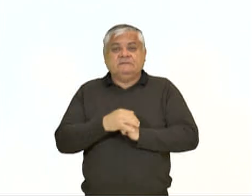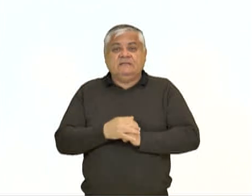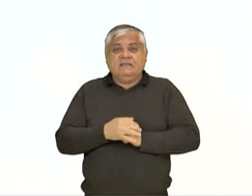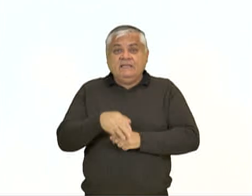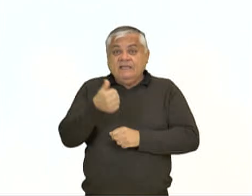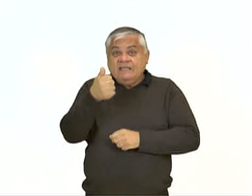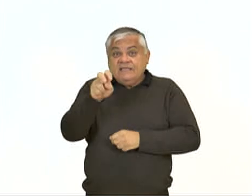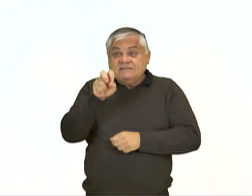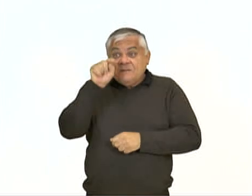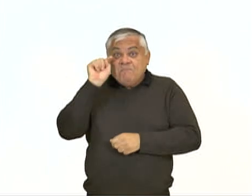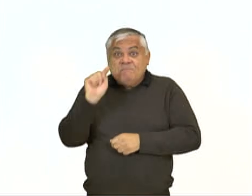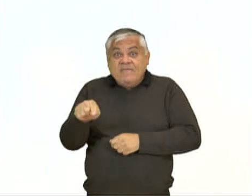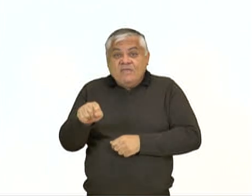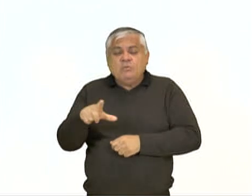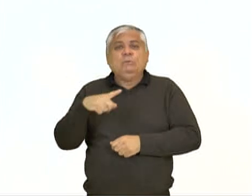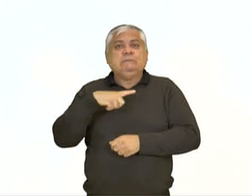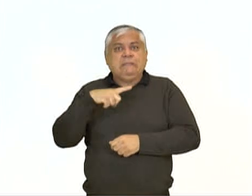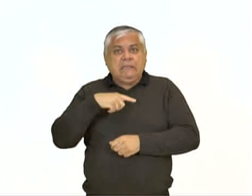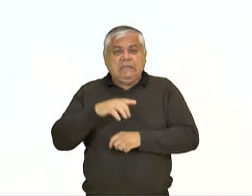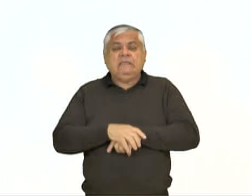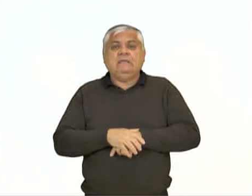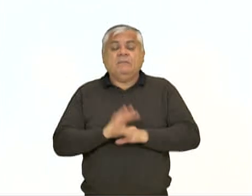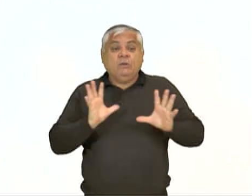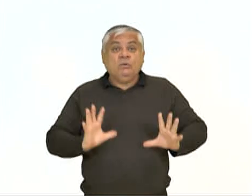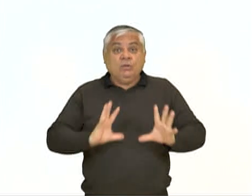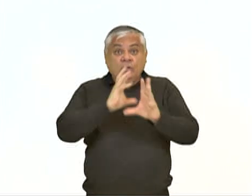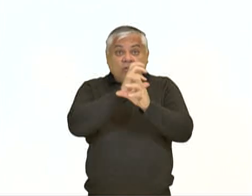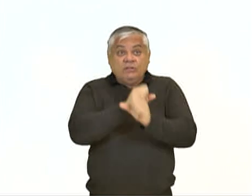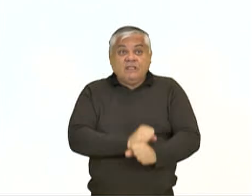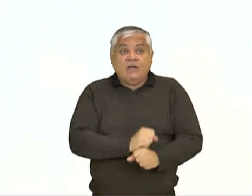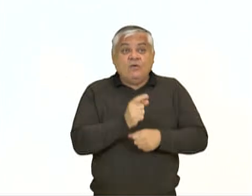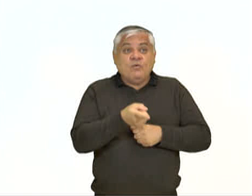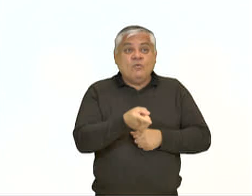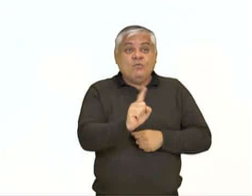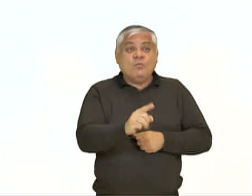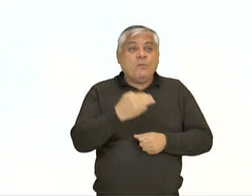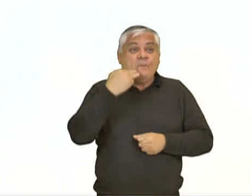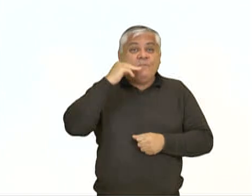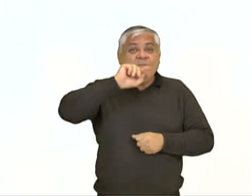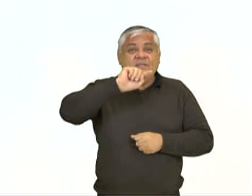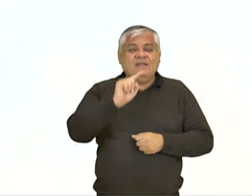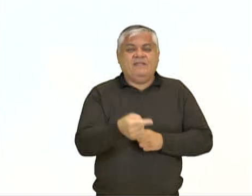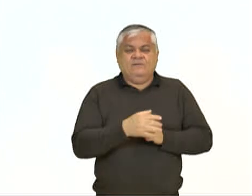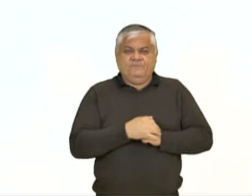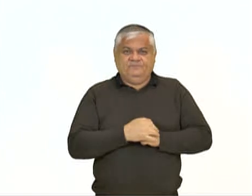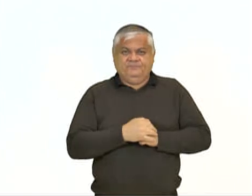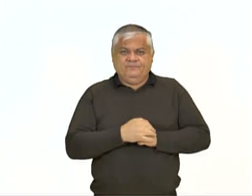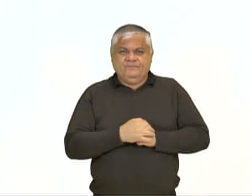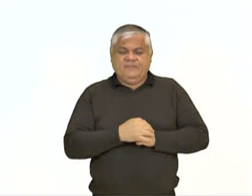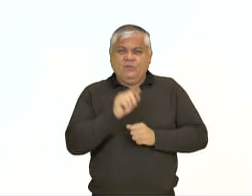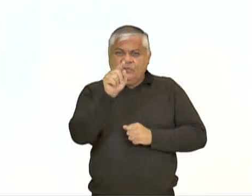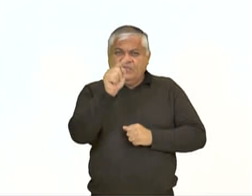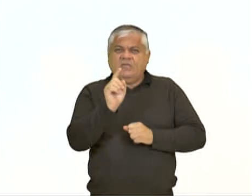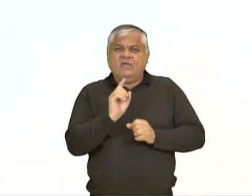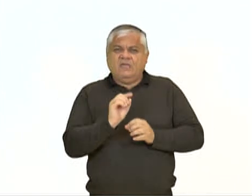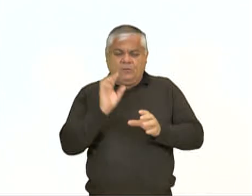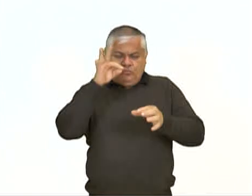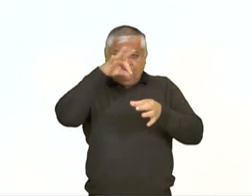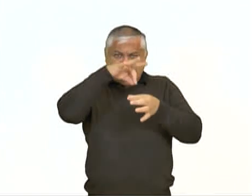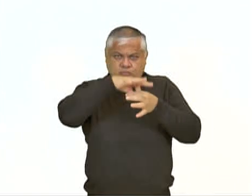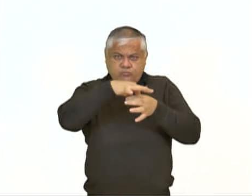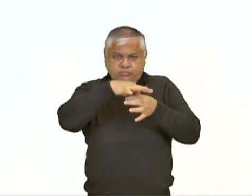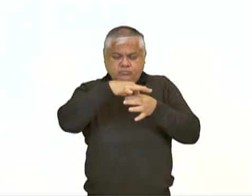de 1 milhão de espécies vivas. O nematódio é um tubo dentro de um outro